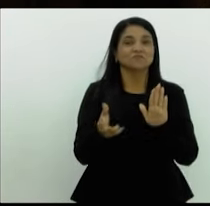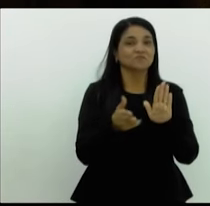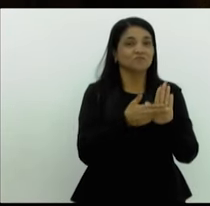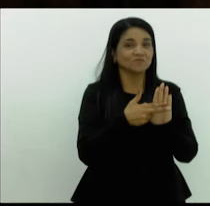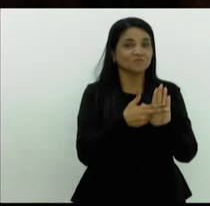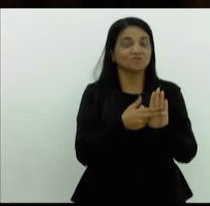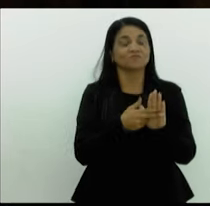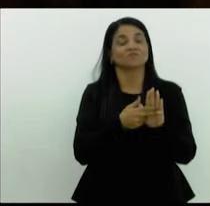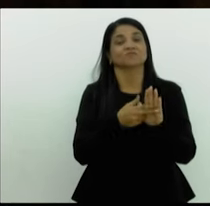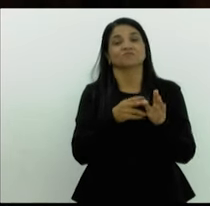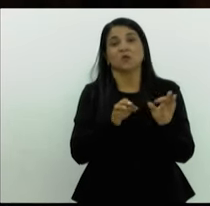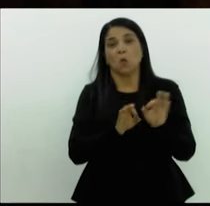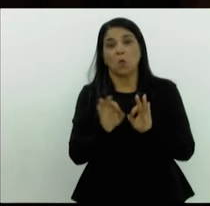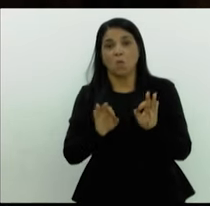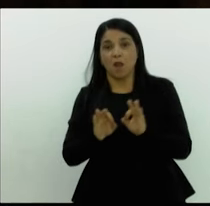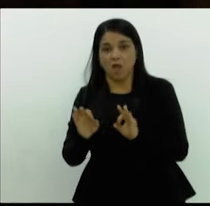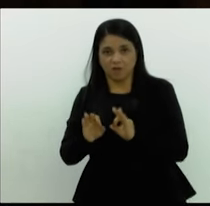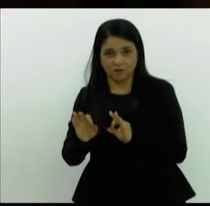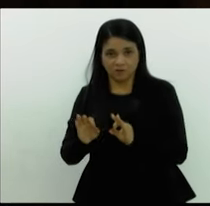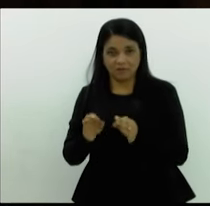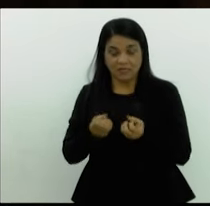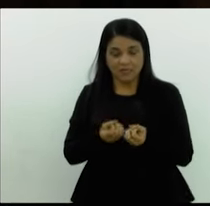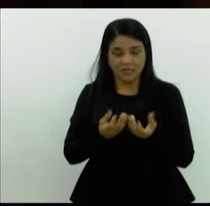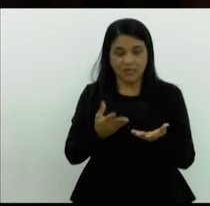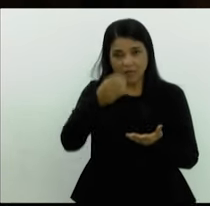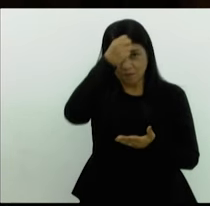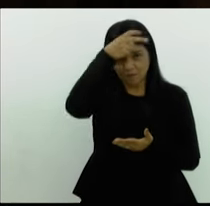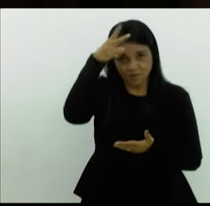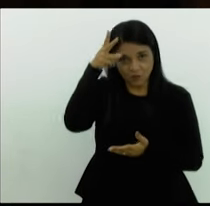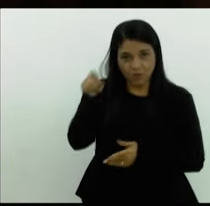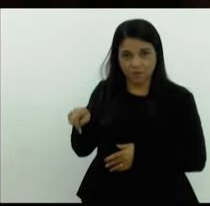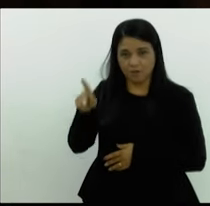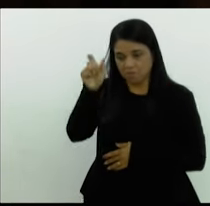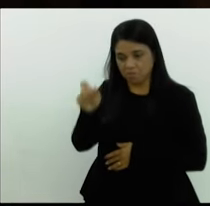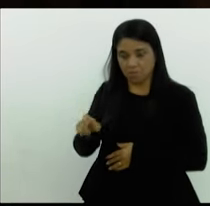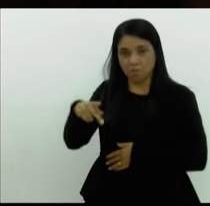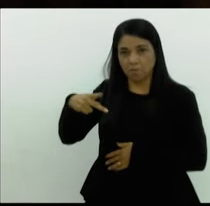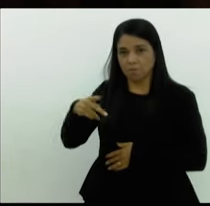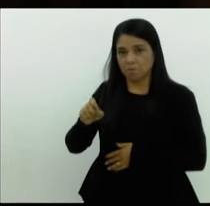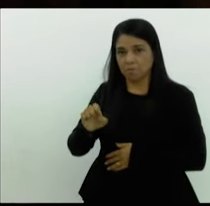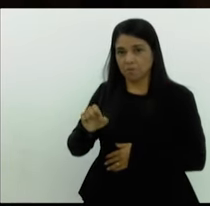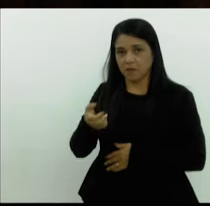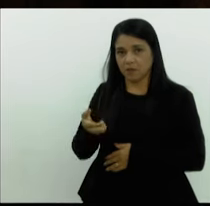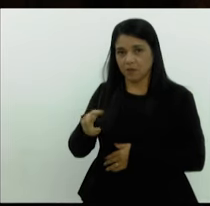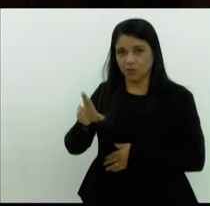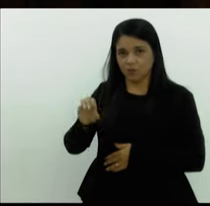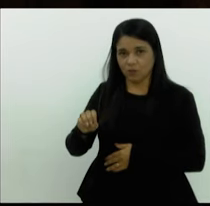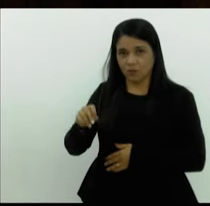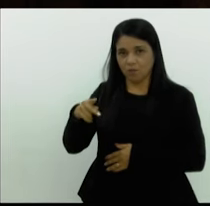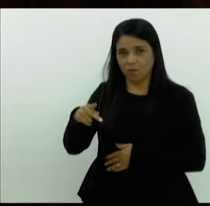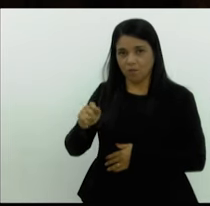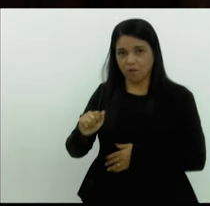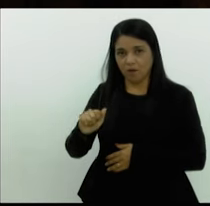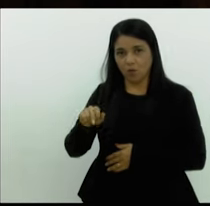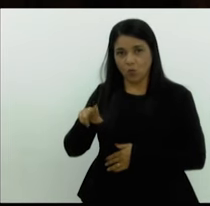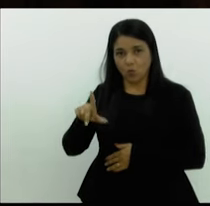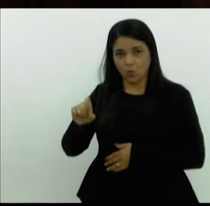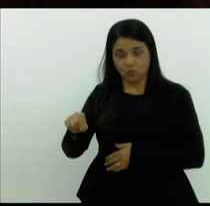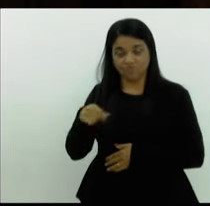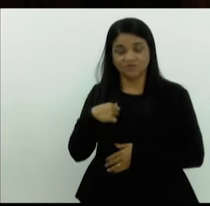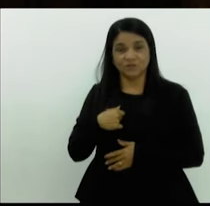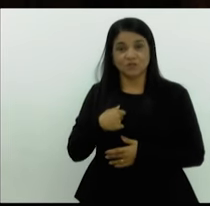plano é esse, entregar a prefeitura para Pedro Paulo, continuar todo esse desmando que a gente está